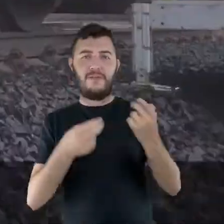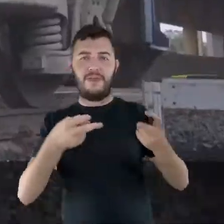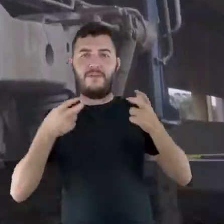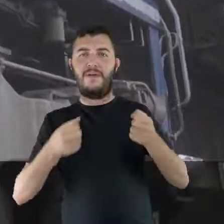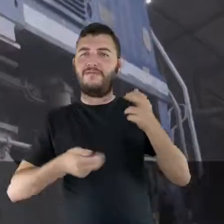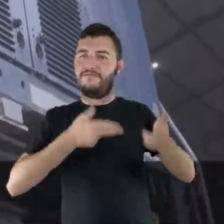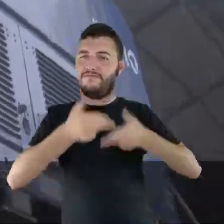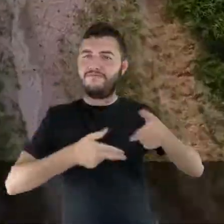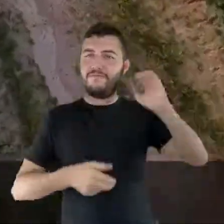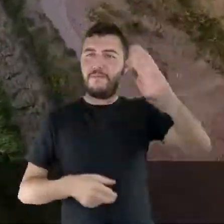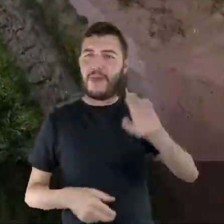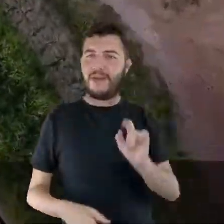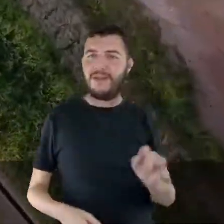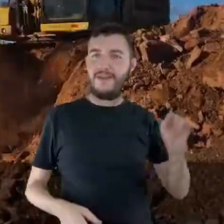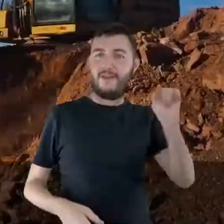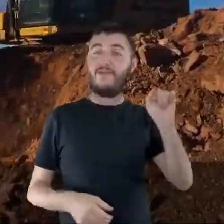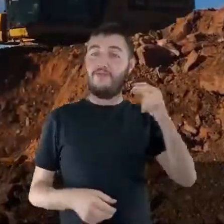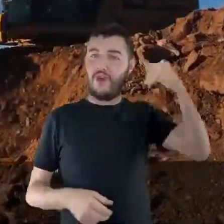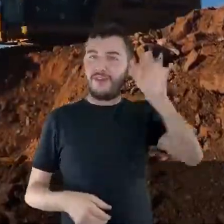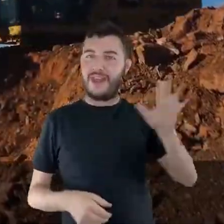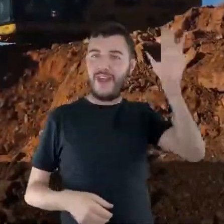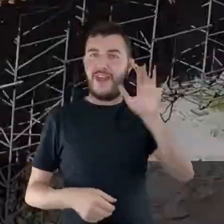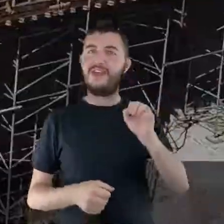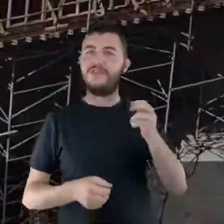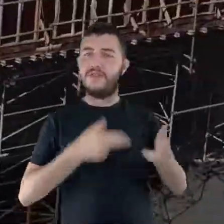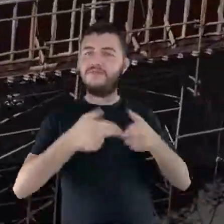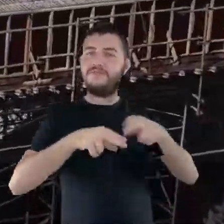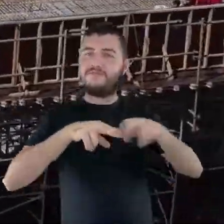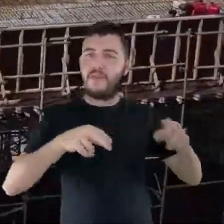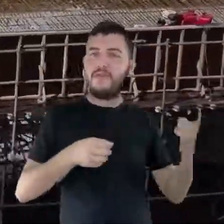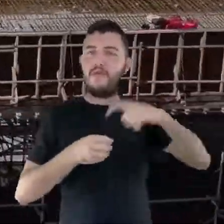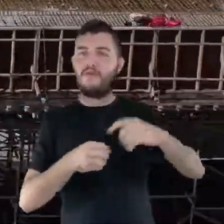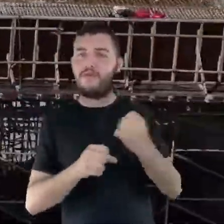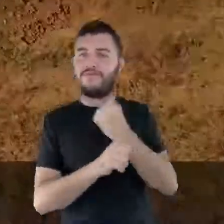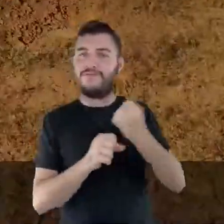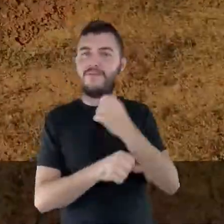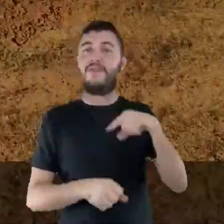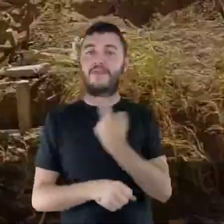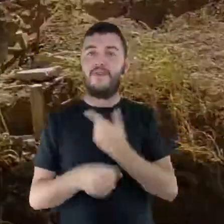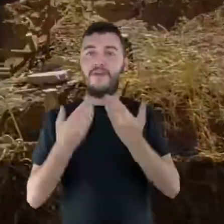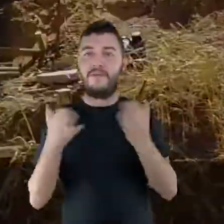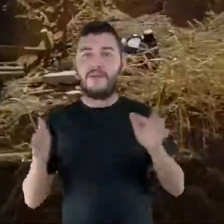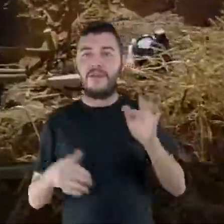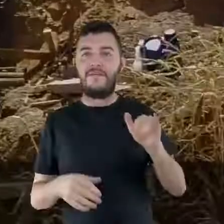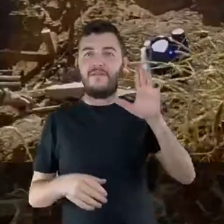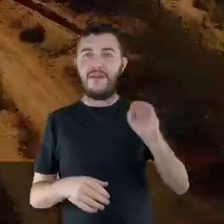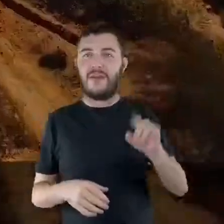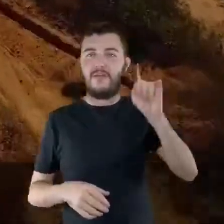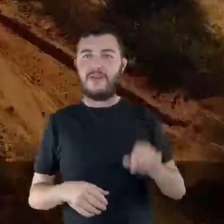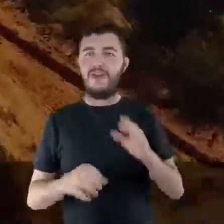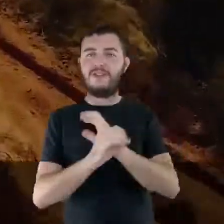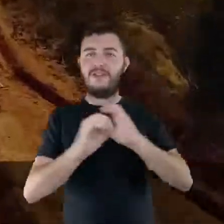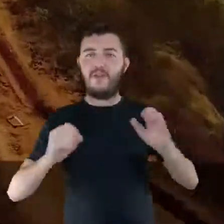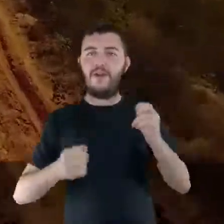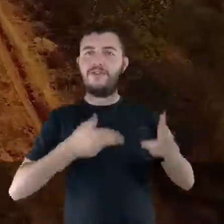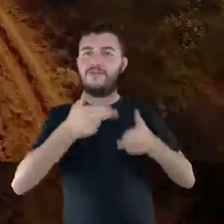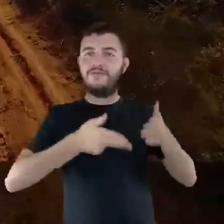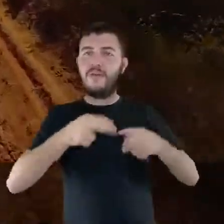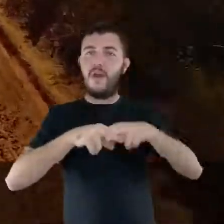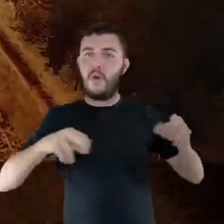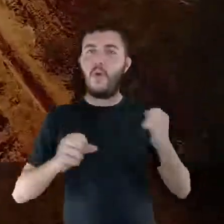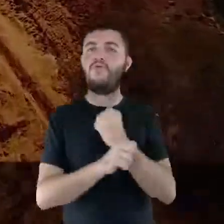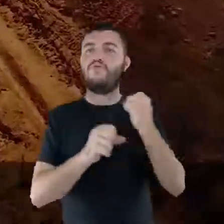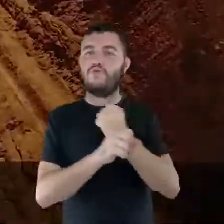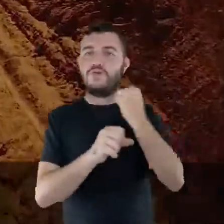que estamos vendo nos trilhos do Brasil. Retomamos as obras da Transnordestina, iniciamos a construção da FICO, a Ferrovia